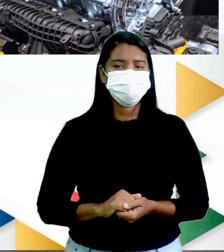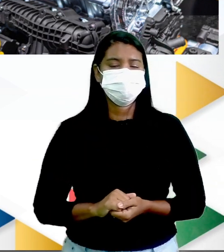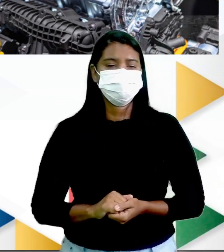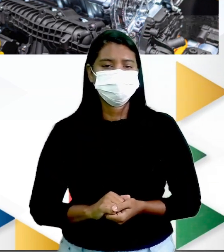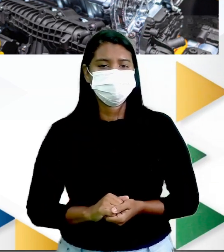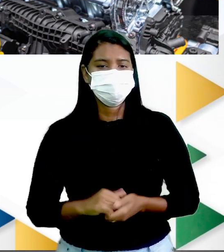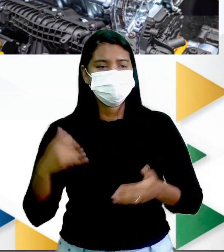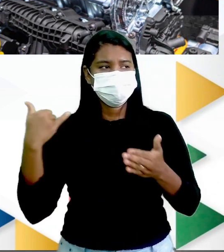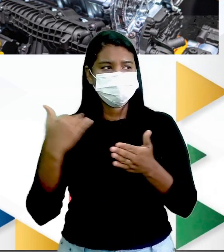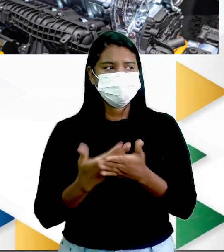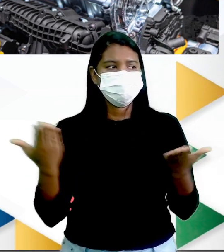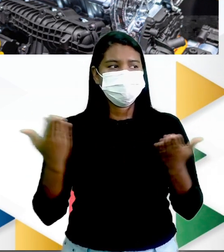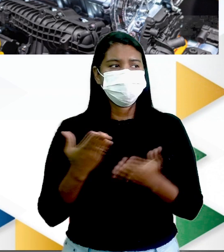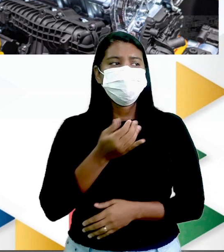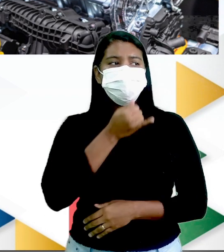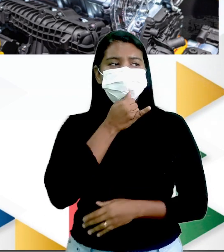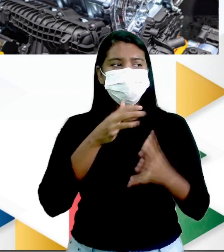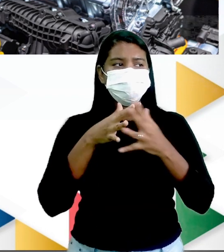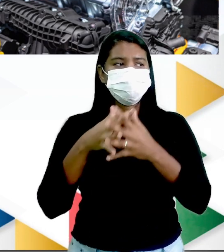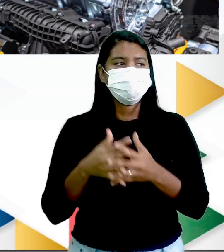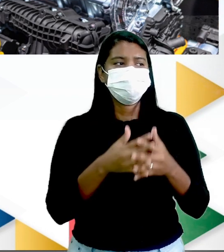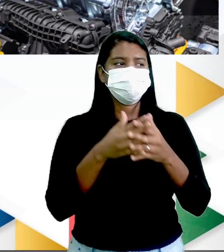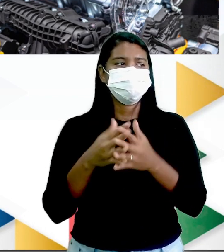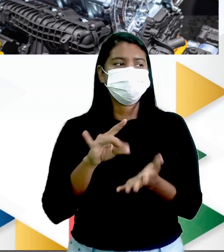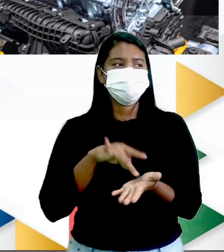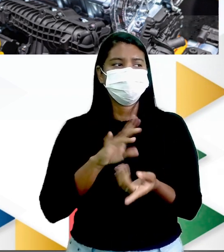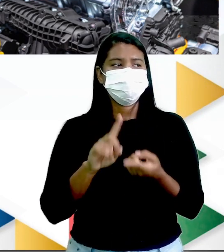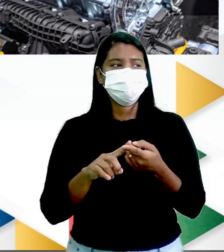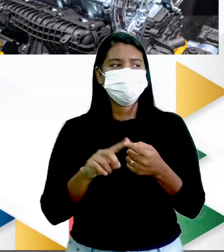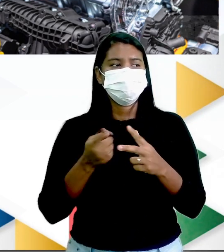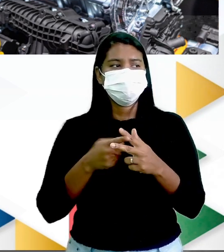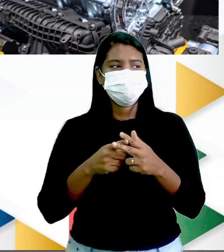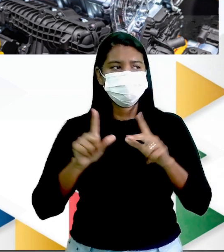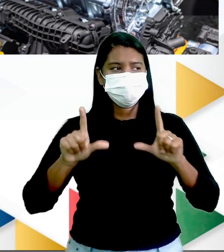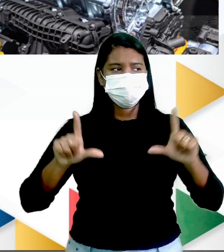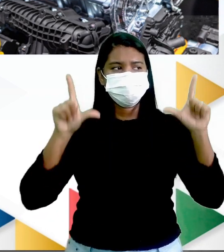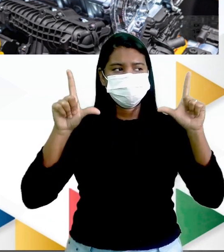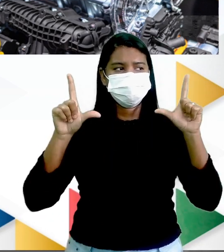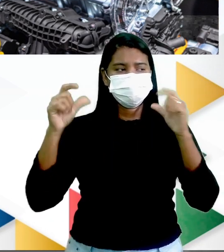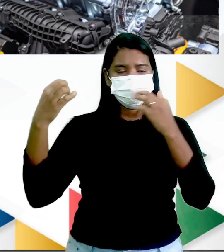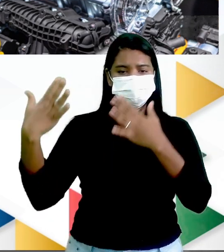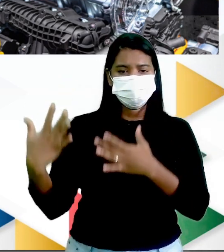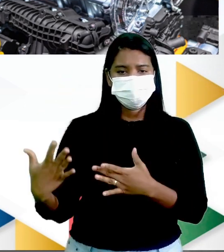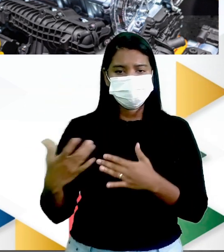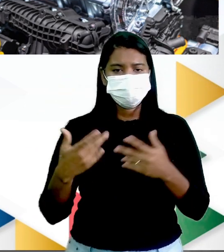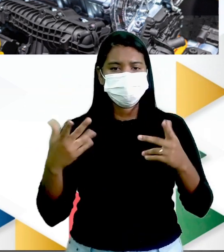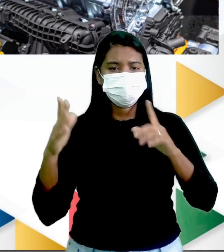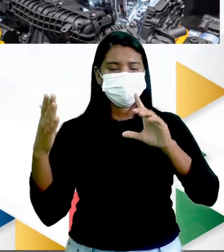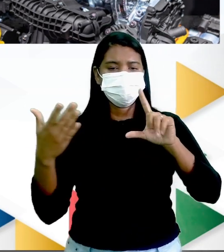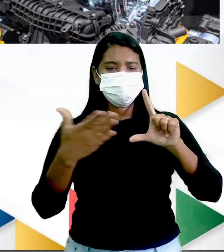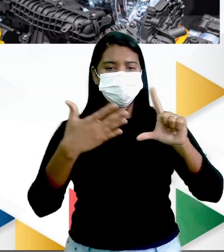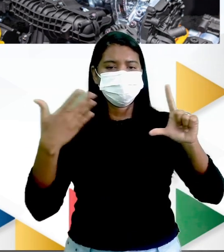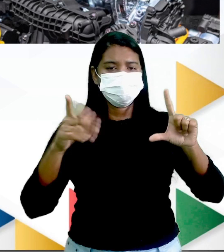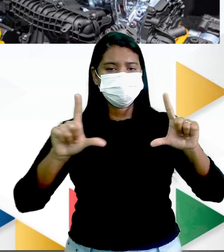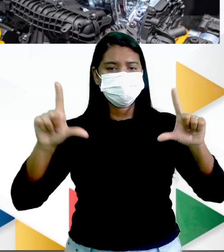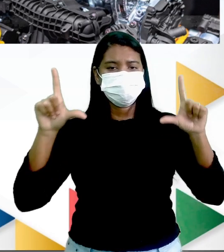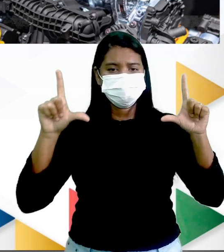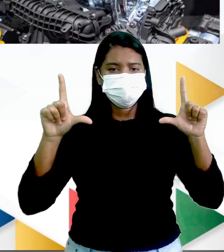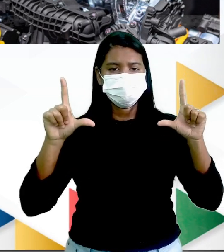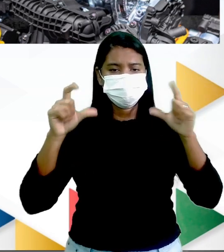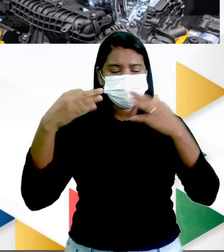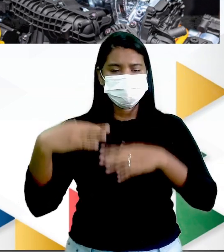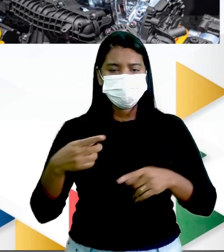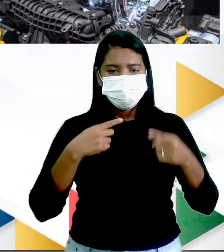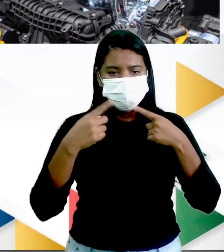atuais, são exemplos de máquinas térmicas. Tem aí um exemplo em tela que já vem passando já em outros slides. Outro ponto para a